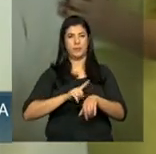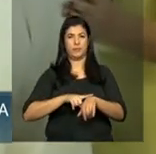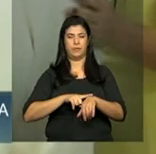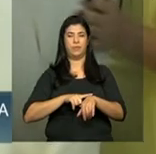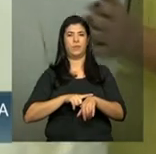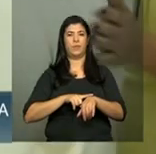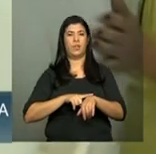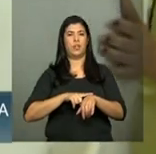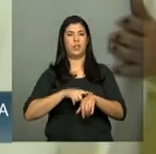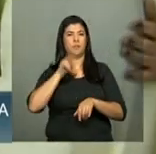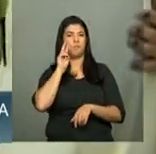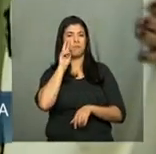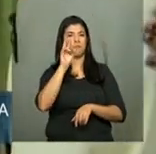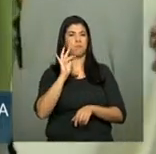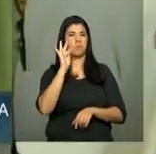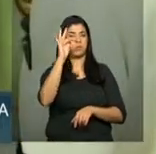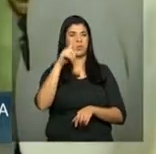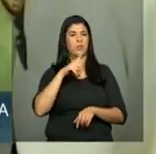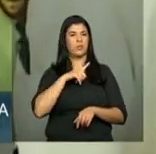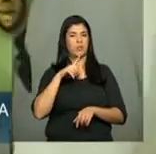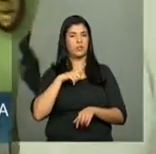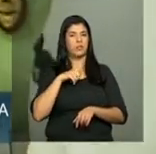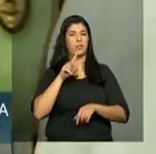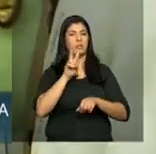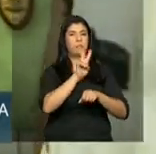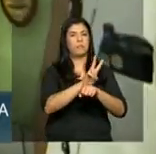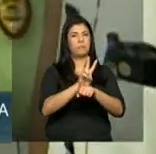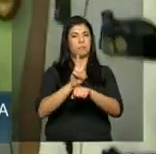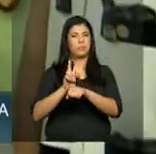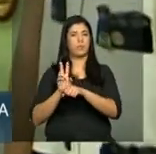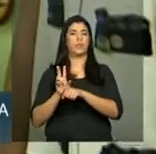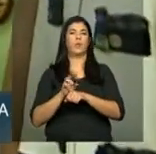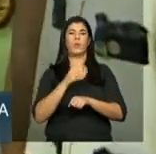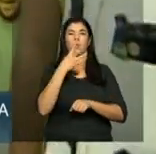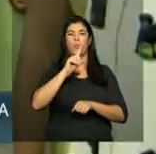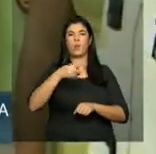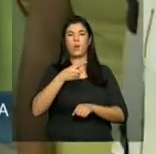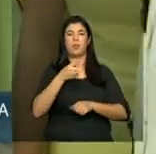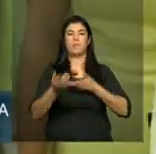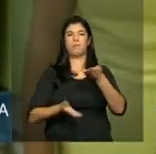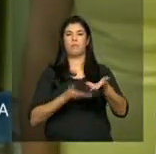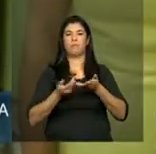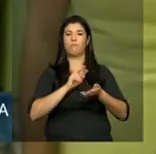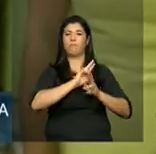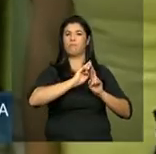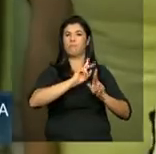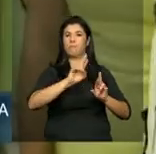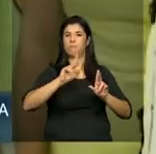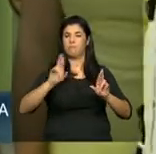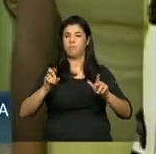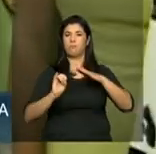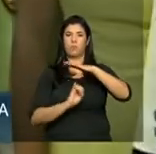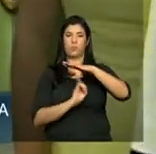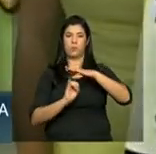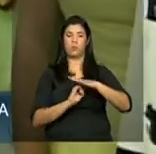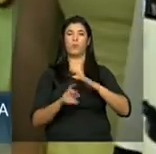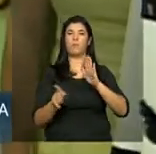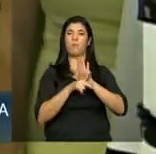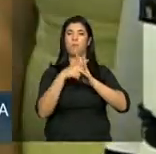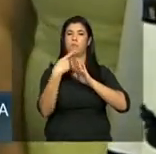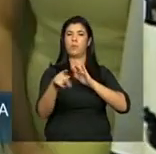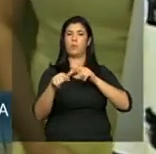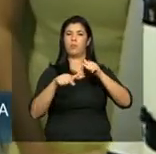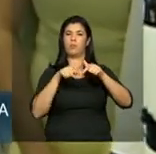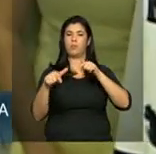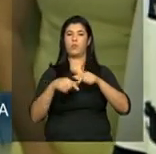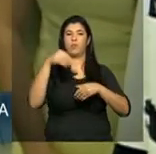previsão é de que sejam prestados por mês 4.000 atendimentos pelas diversas instituições que vão funcionar